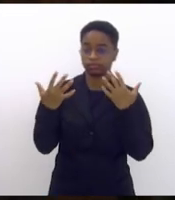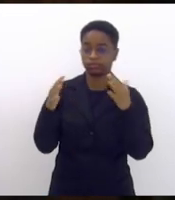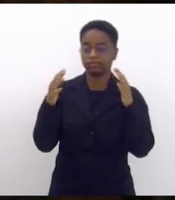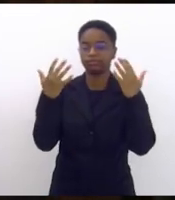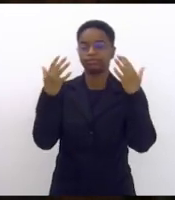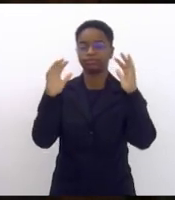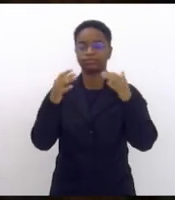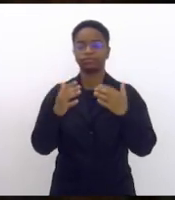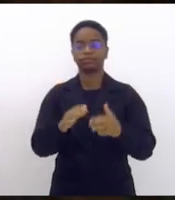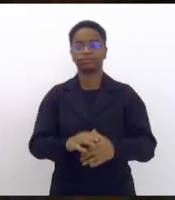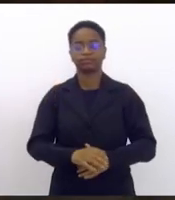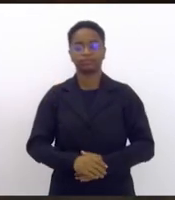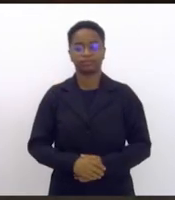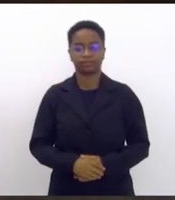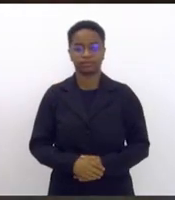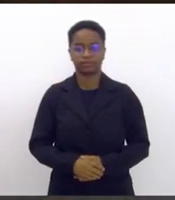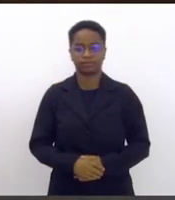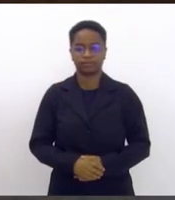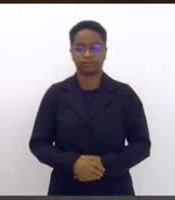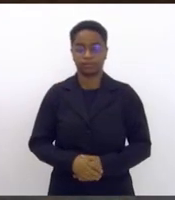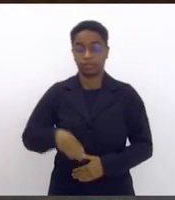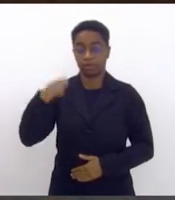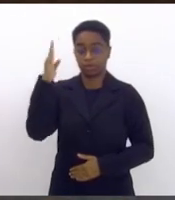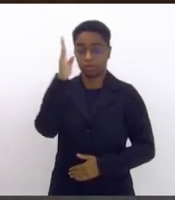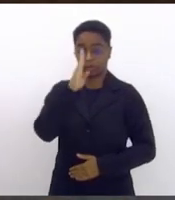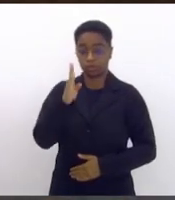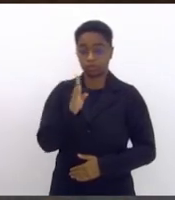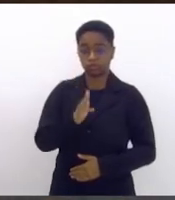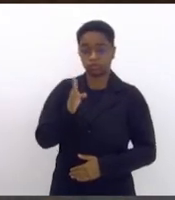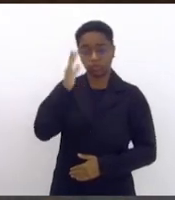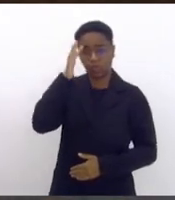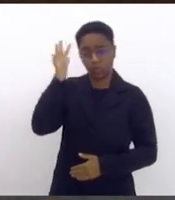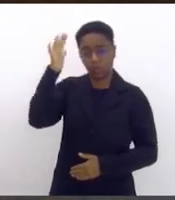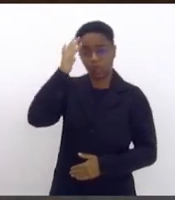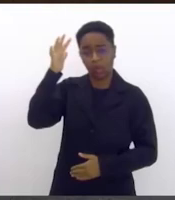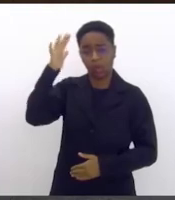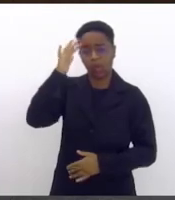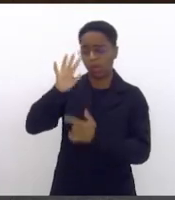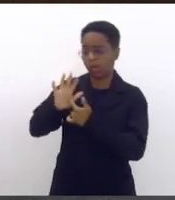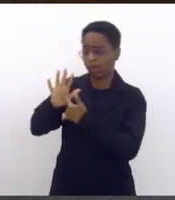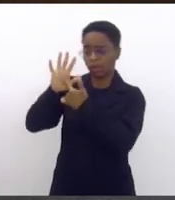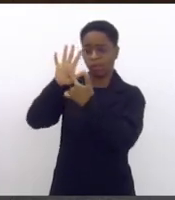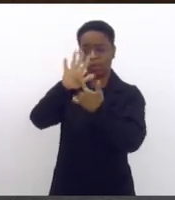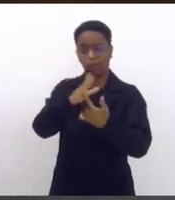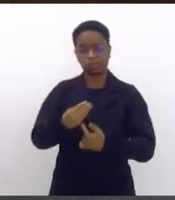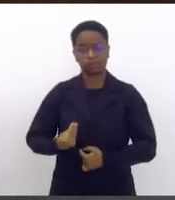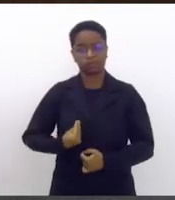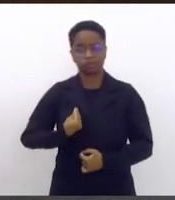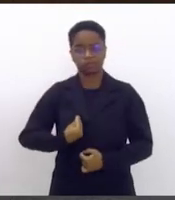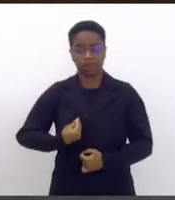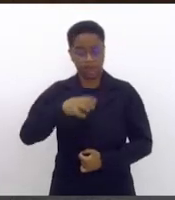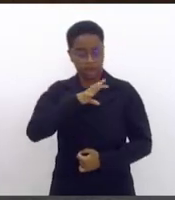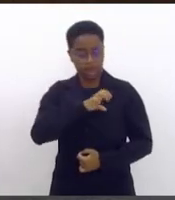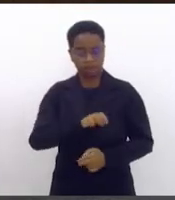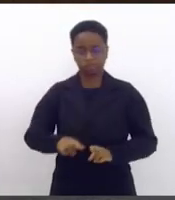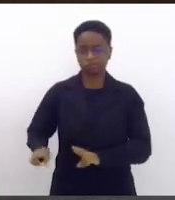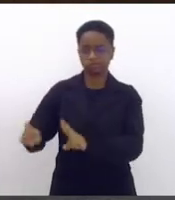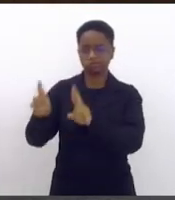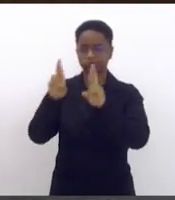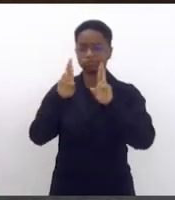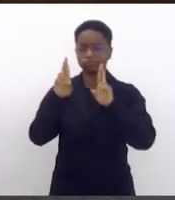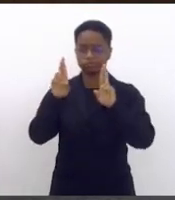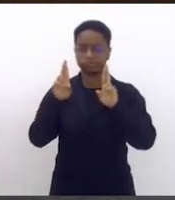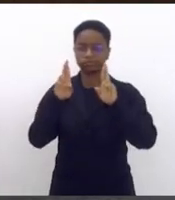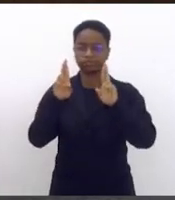Amado sal sal Brasil com sonho intenso raio vívido de amor e de